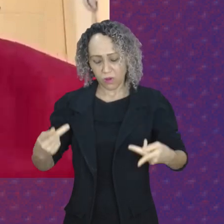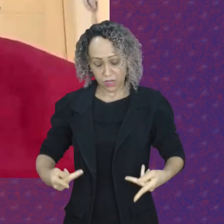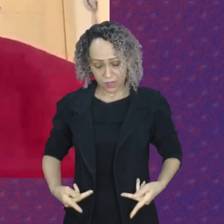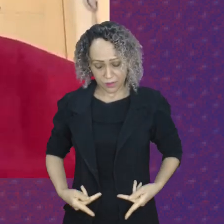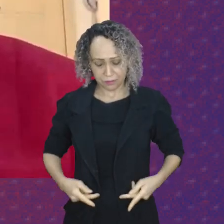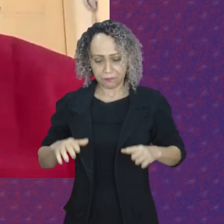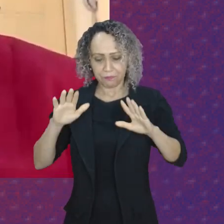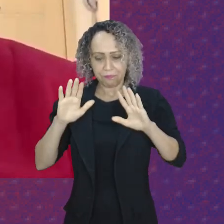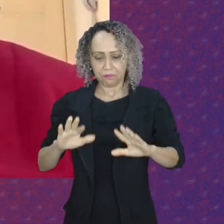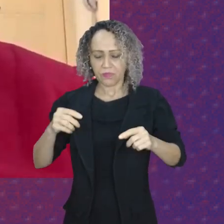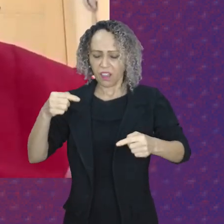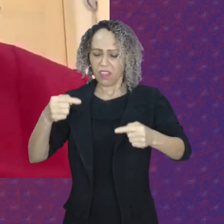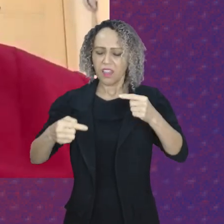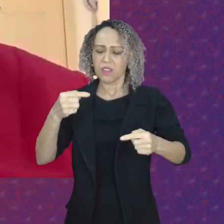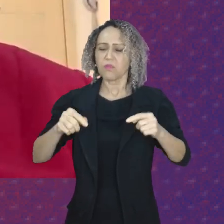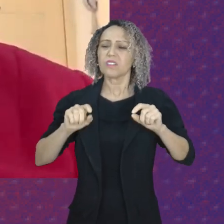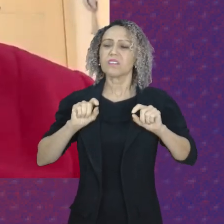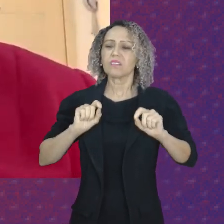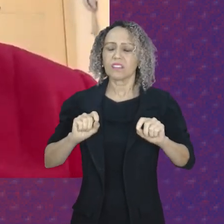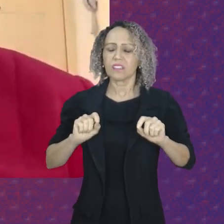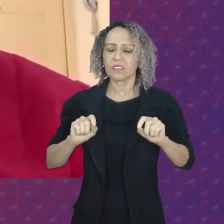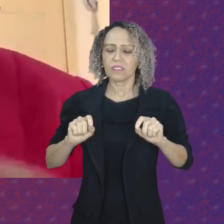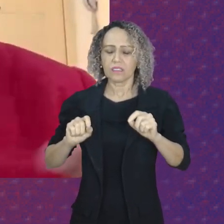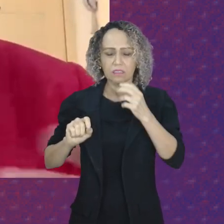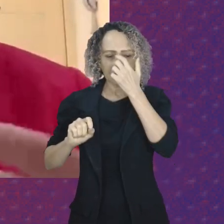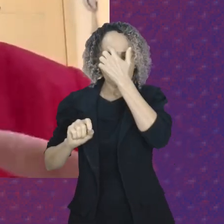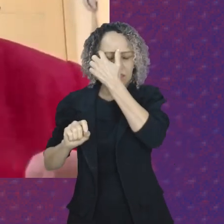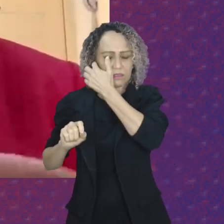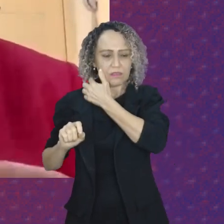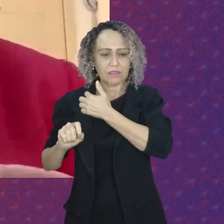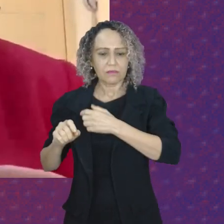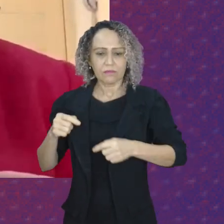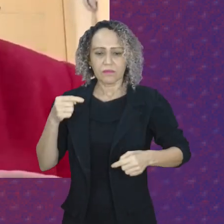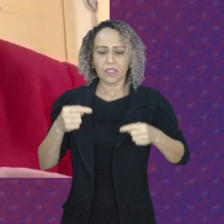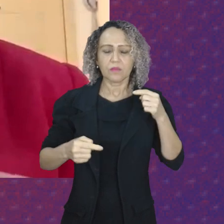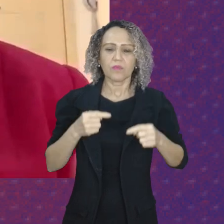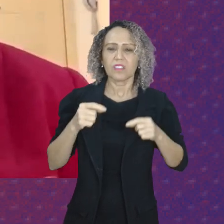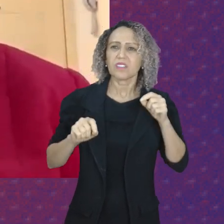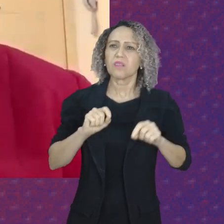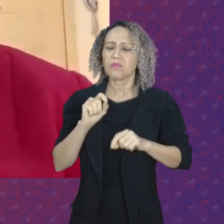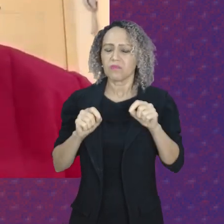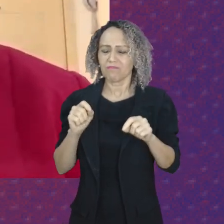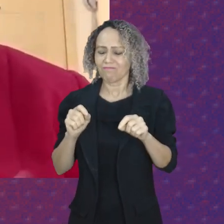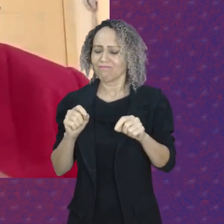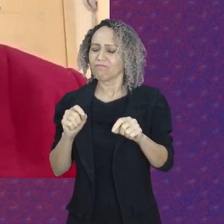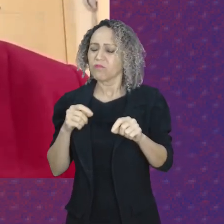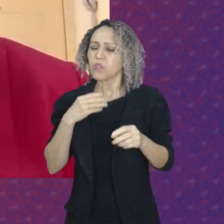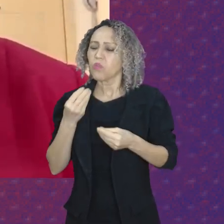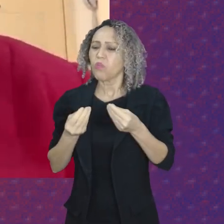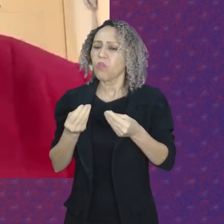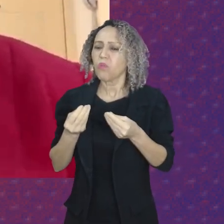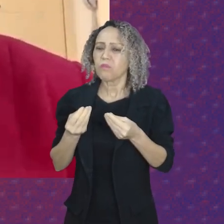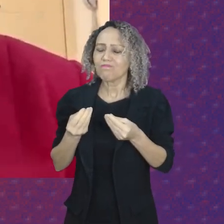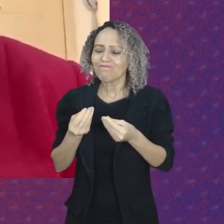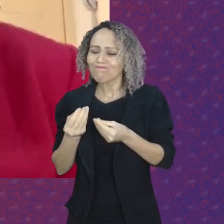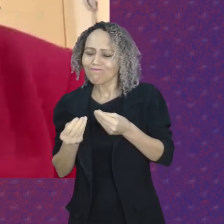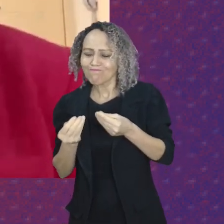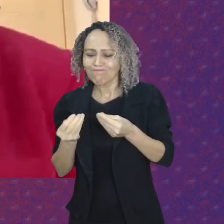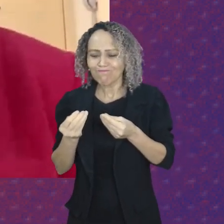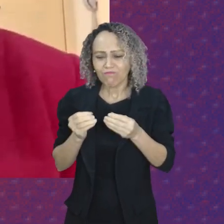dessas políticas públicas, também foram né, assim, sendo intermediadas com